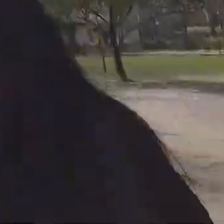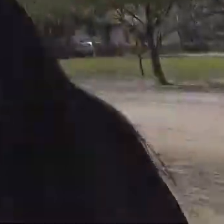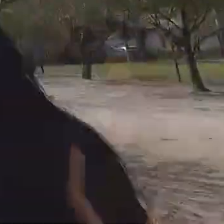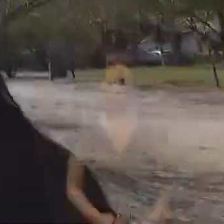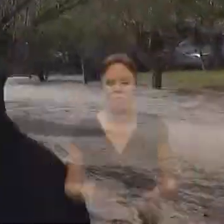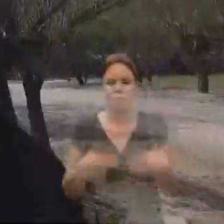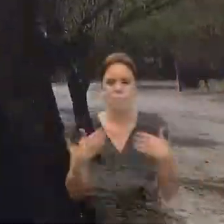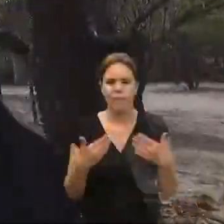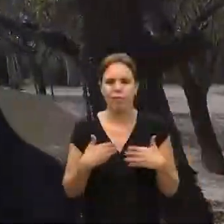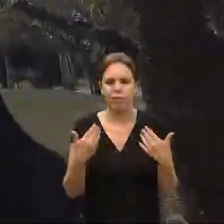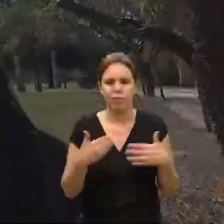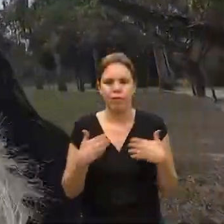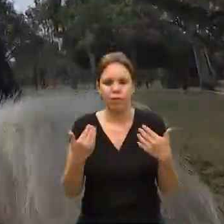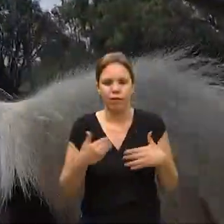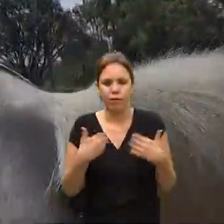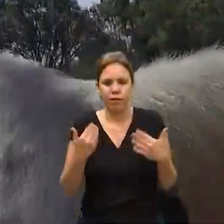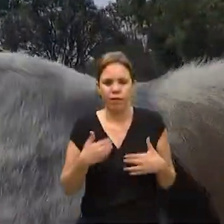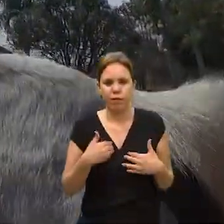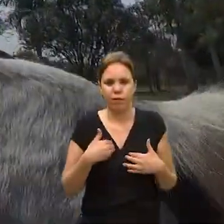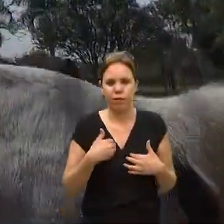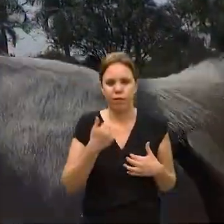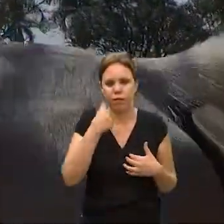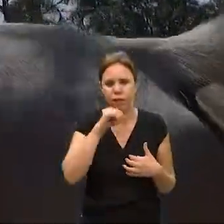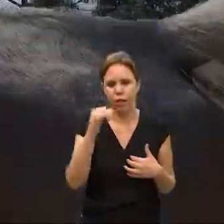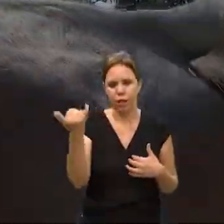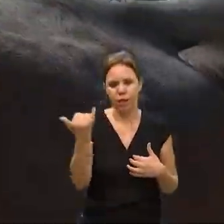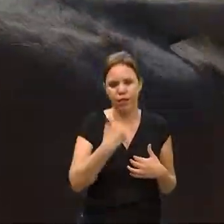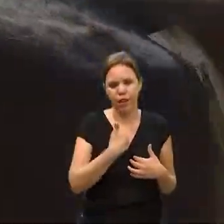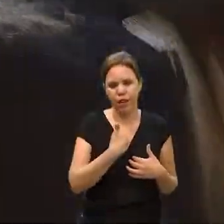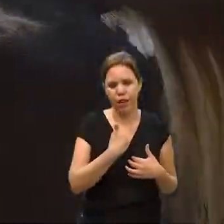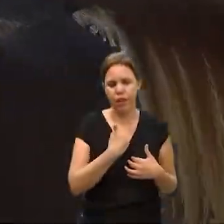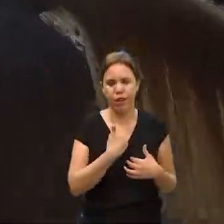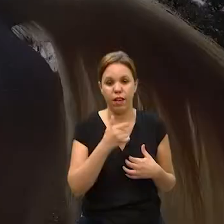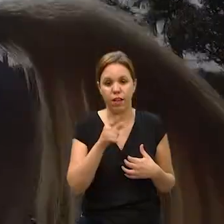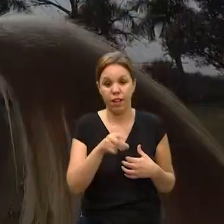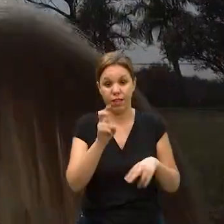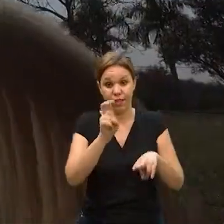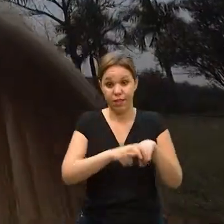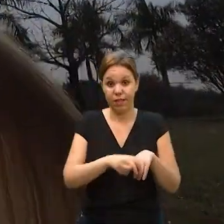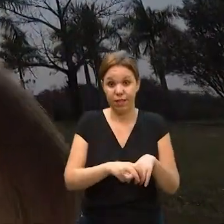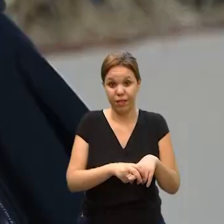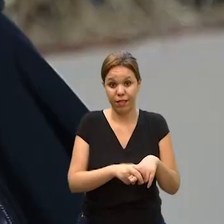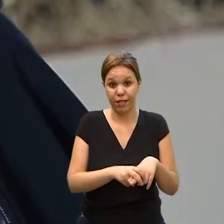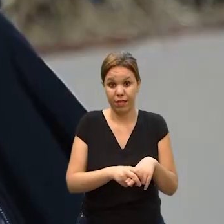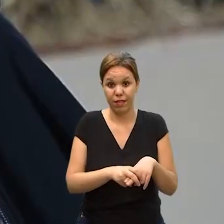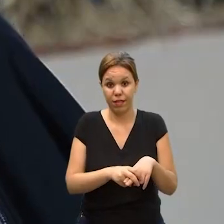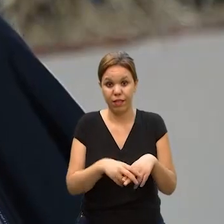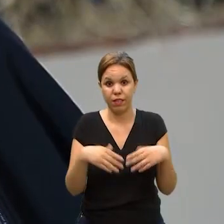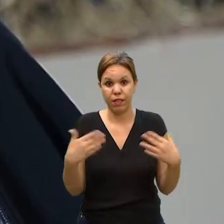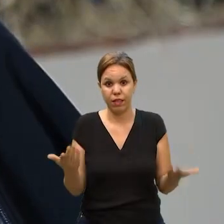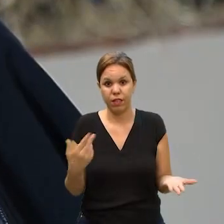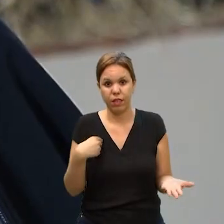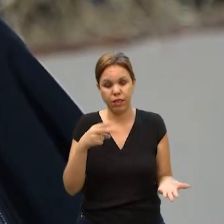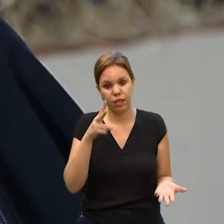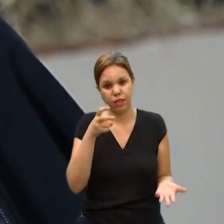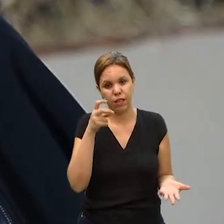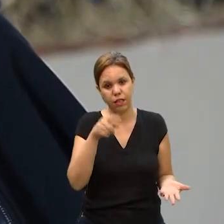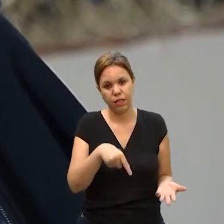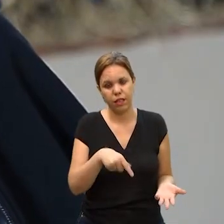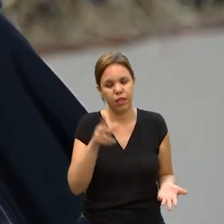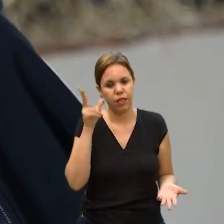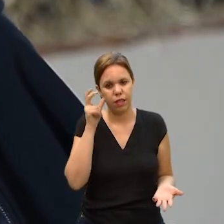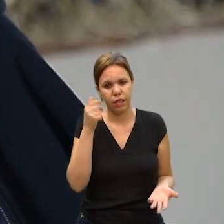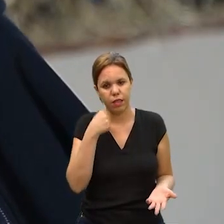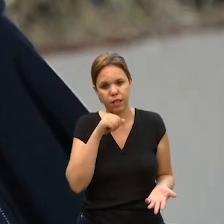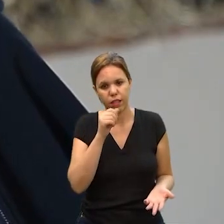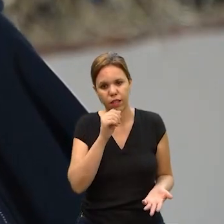É muita alegria quando a gente escuta uma mãe dizendo, ele sentou. E quando a gente escuta